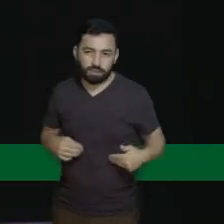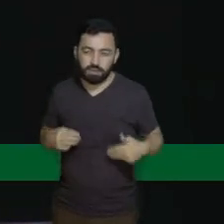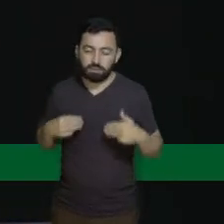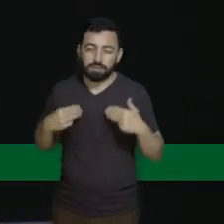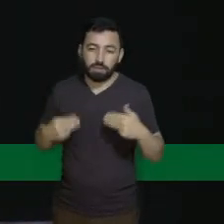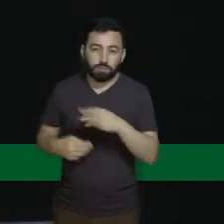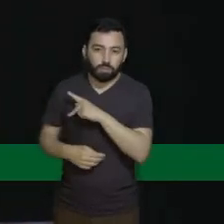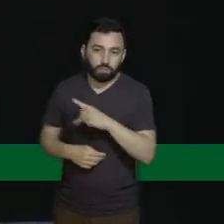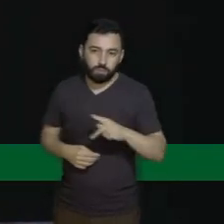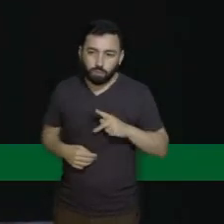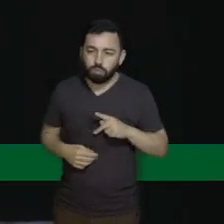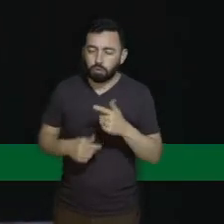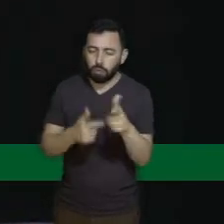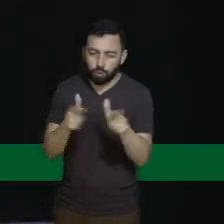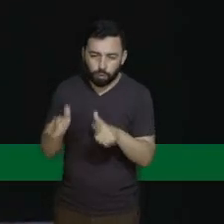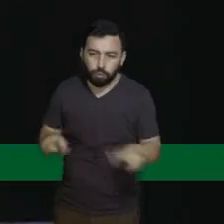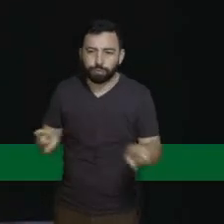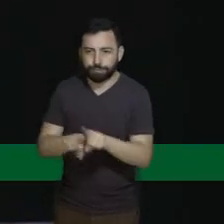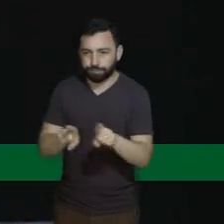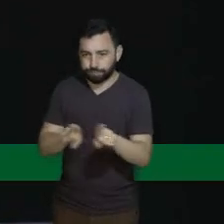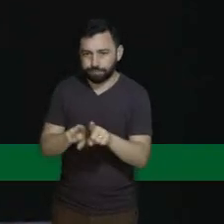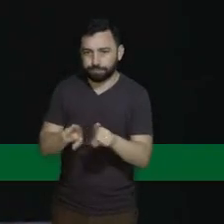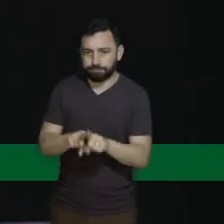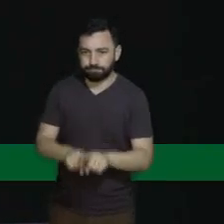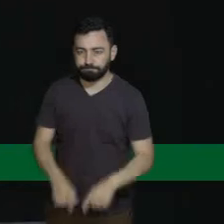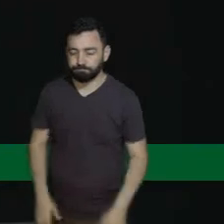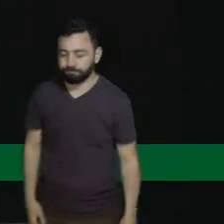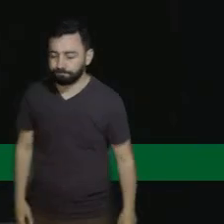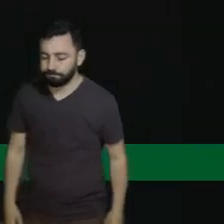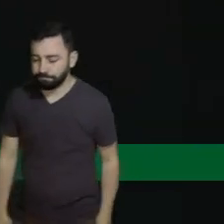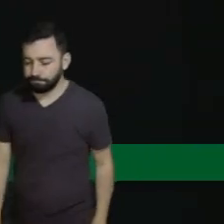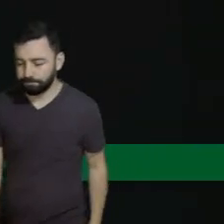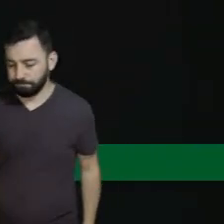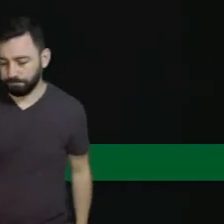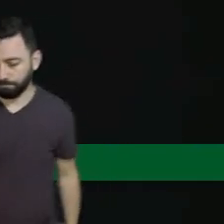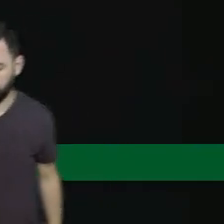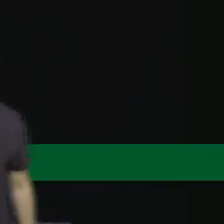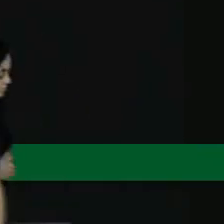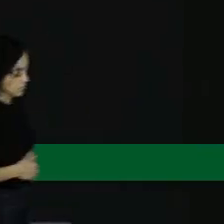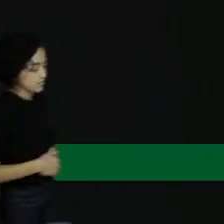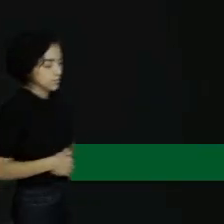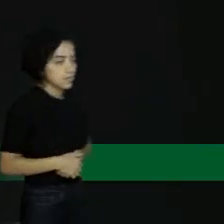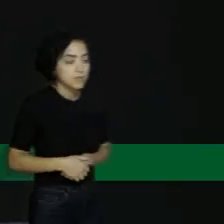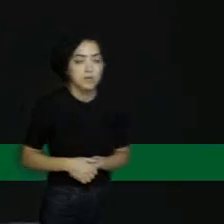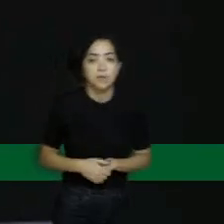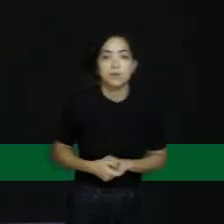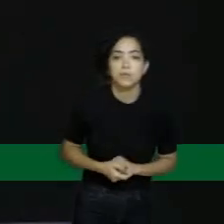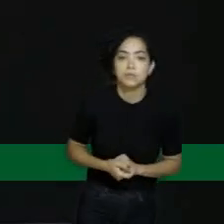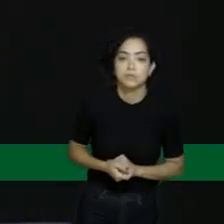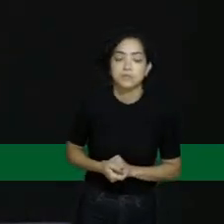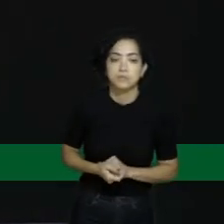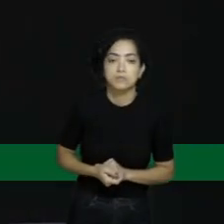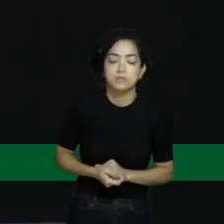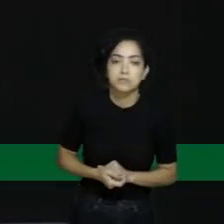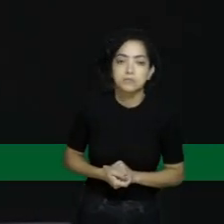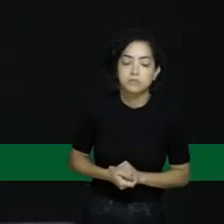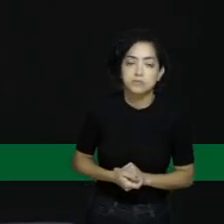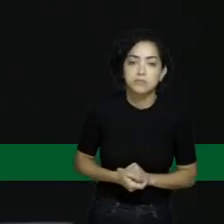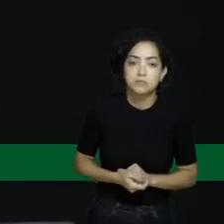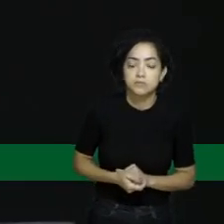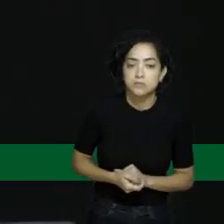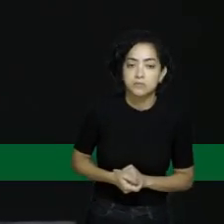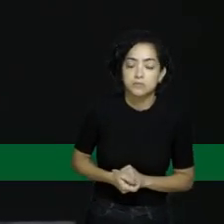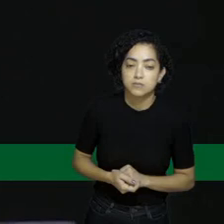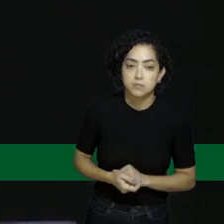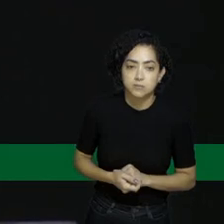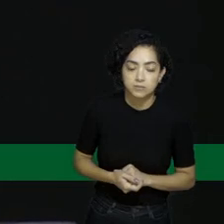outras instituições federais. Então, também estamos trabalhando na ideia de ter aqui um centro administrativo dos órgãos federais para abrigar, então,